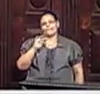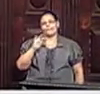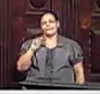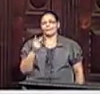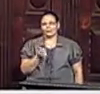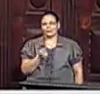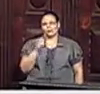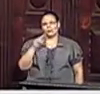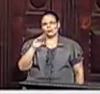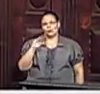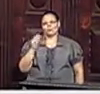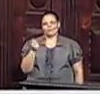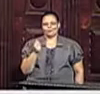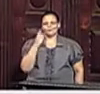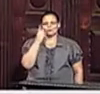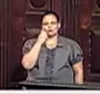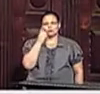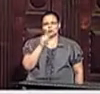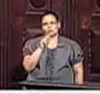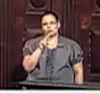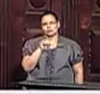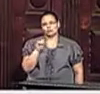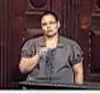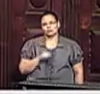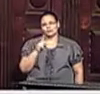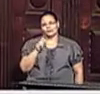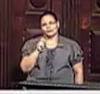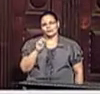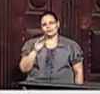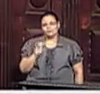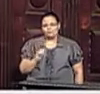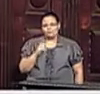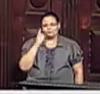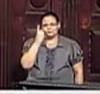deputado Luiz Paulo, deputado Mink,